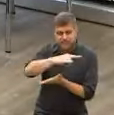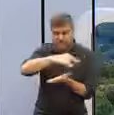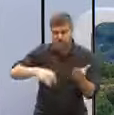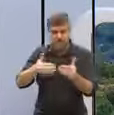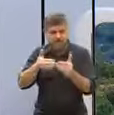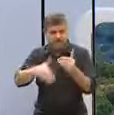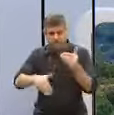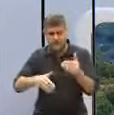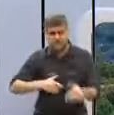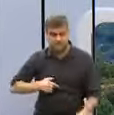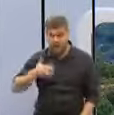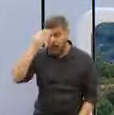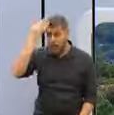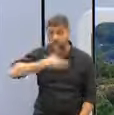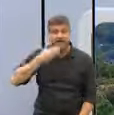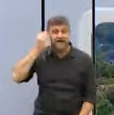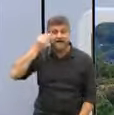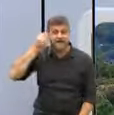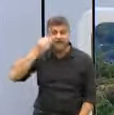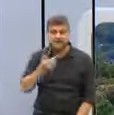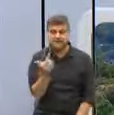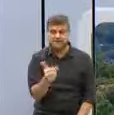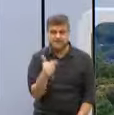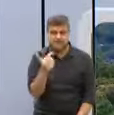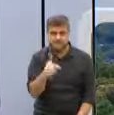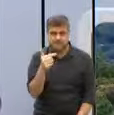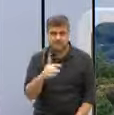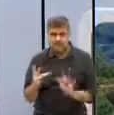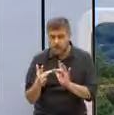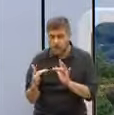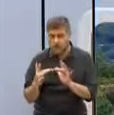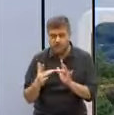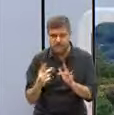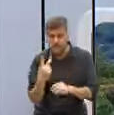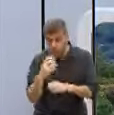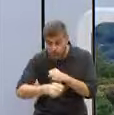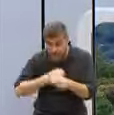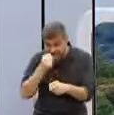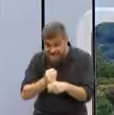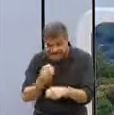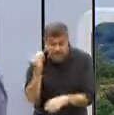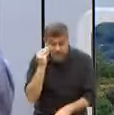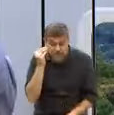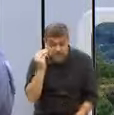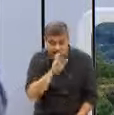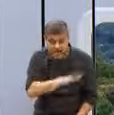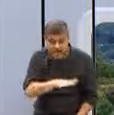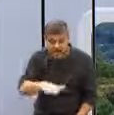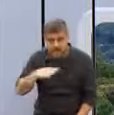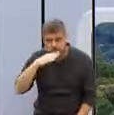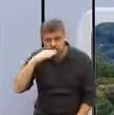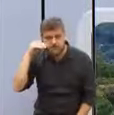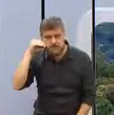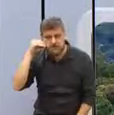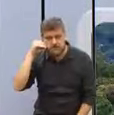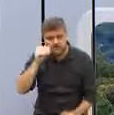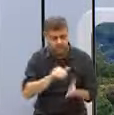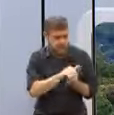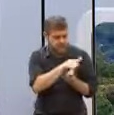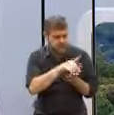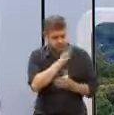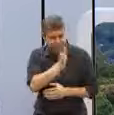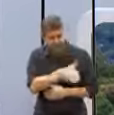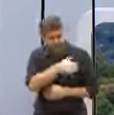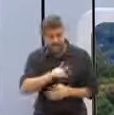na questão de documentação, que não conseguiram comprovar a experiência no lidar, aí no mínimo de 2 anos com criança e